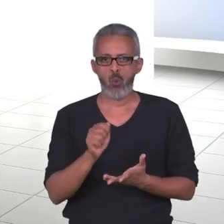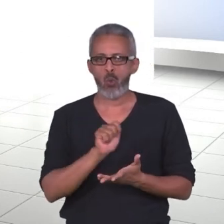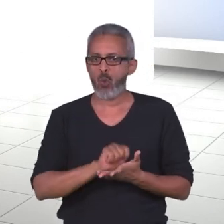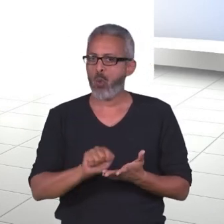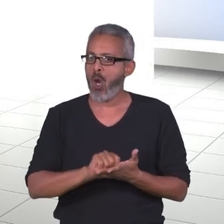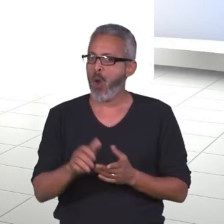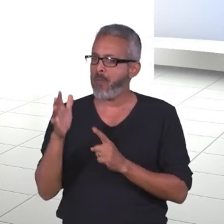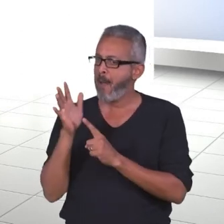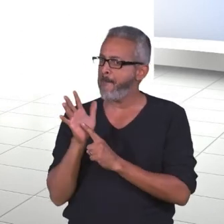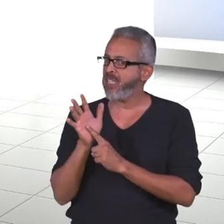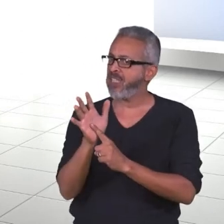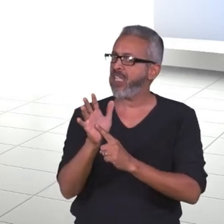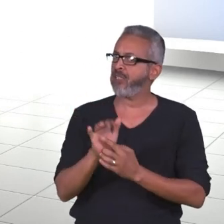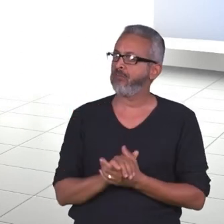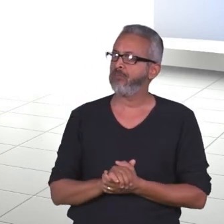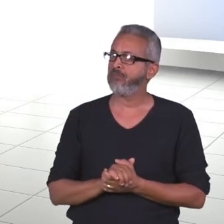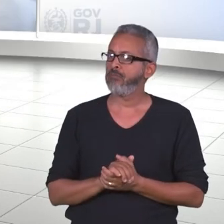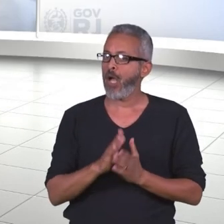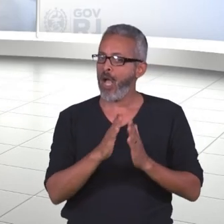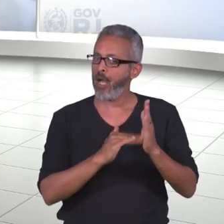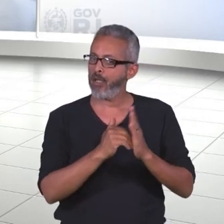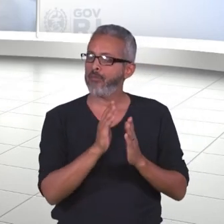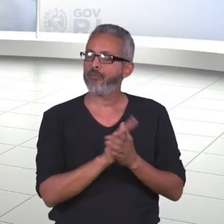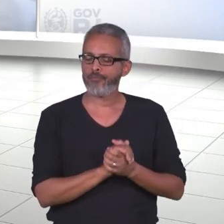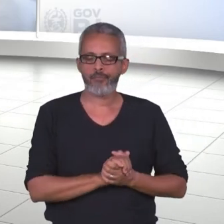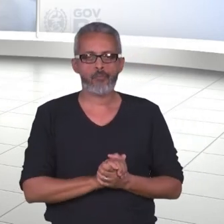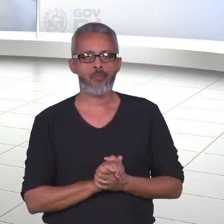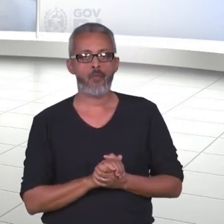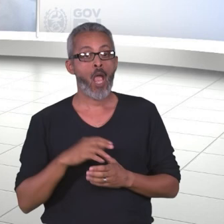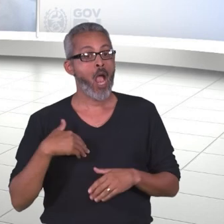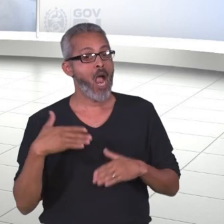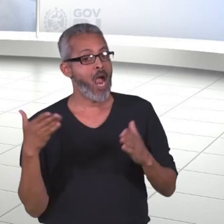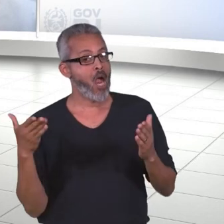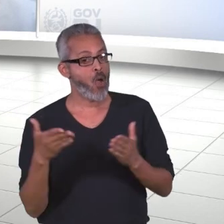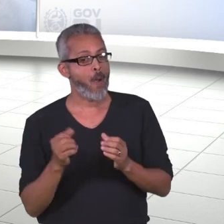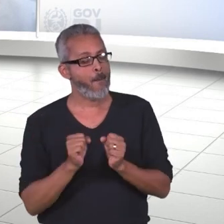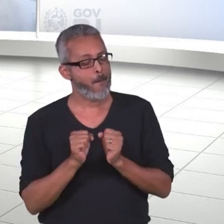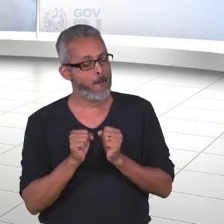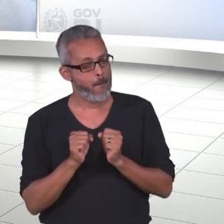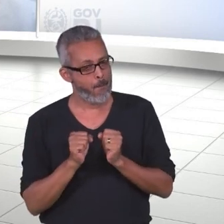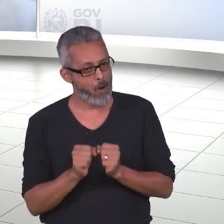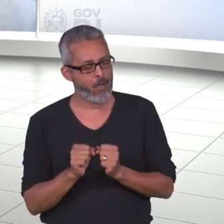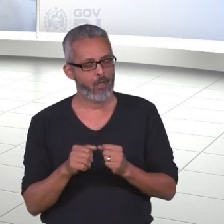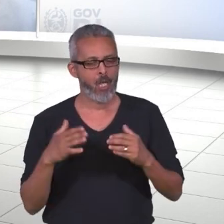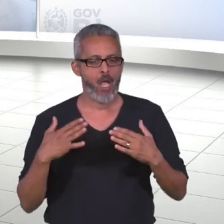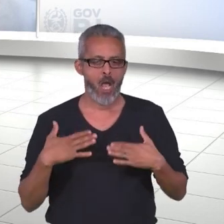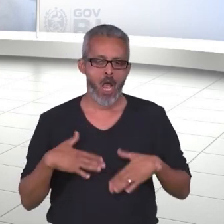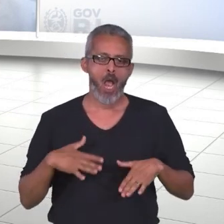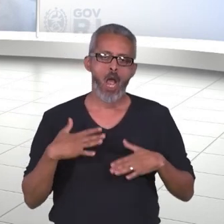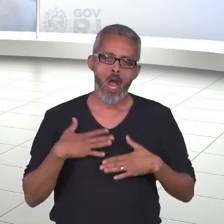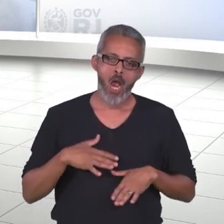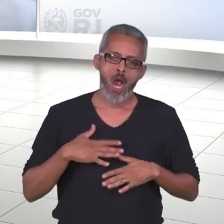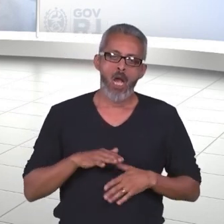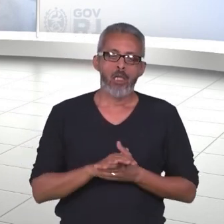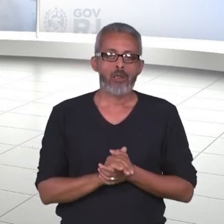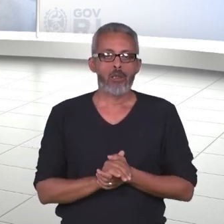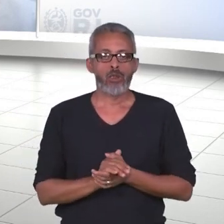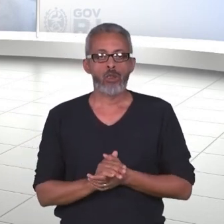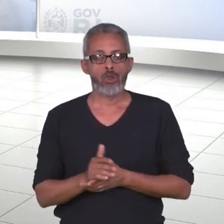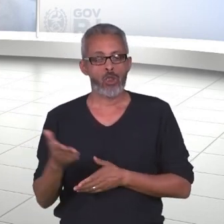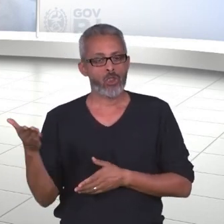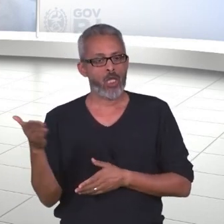relação alguma com a obra apresentada. Bom, acho que agora podemos dar